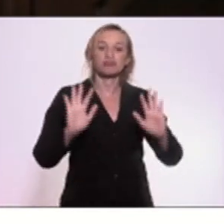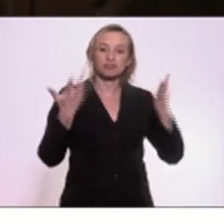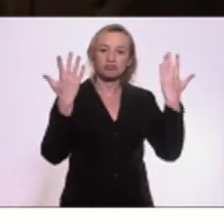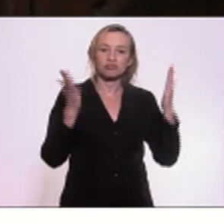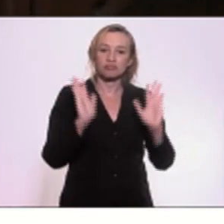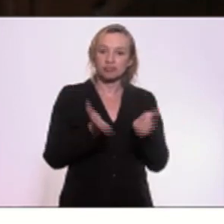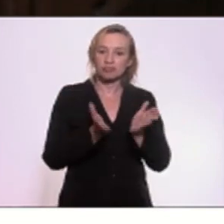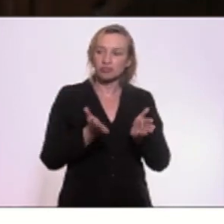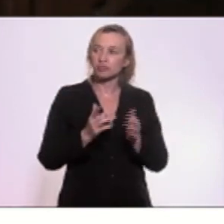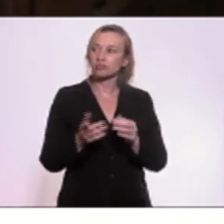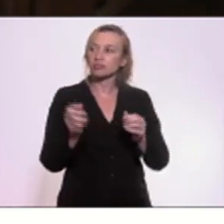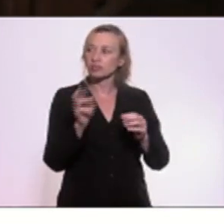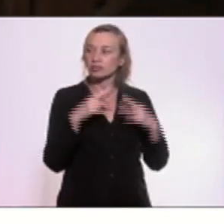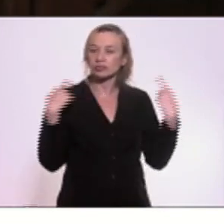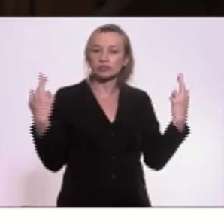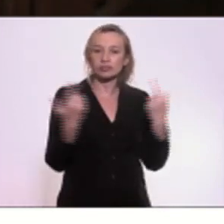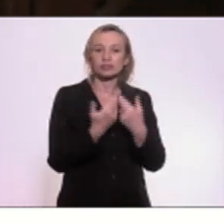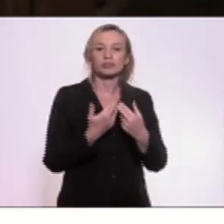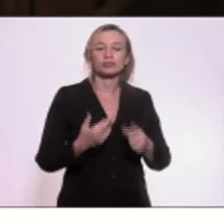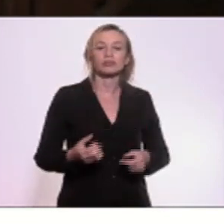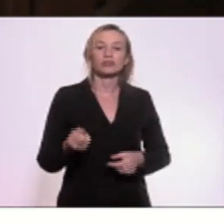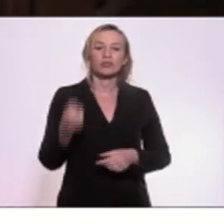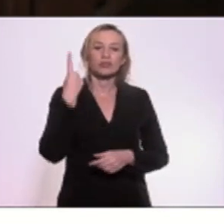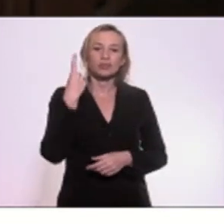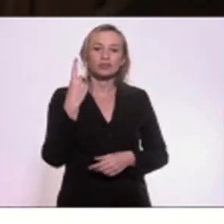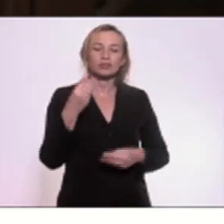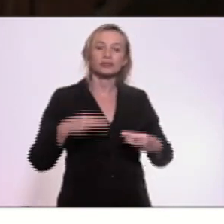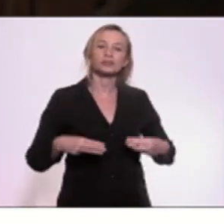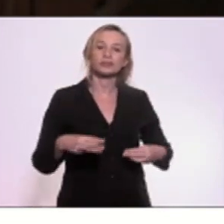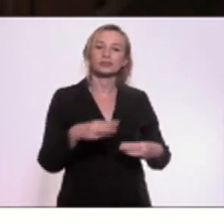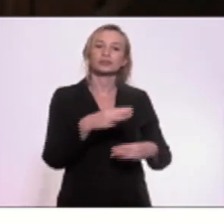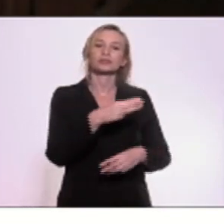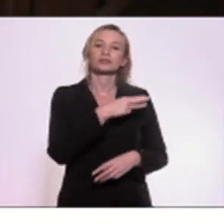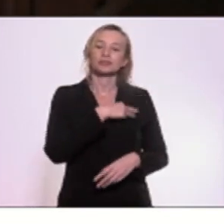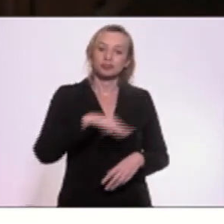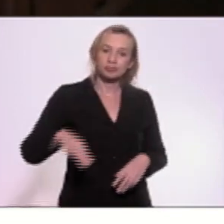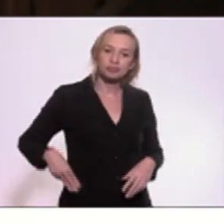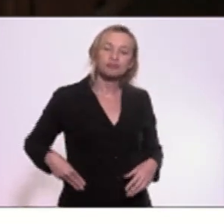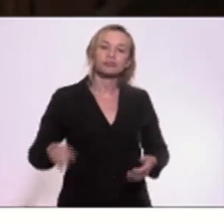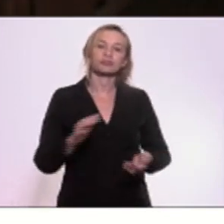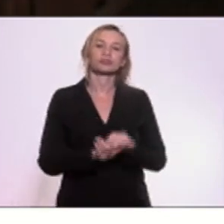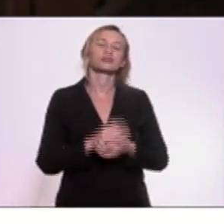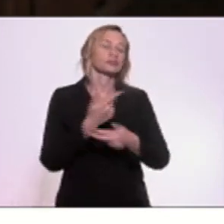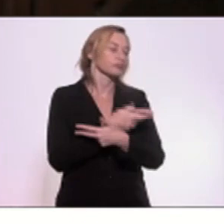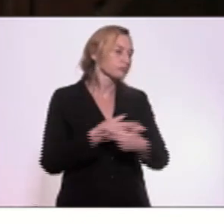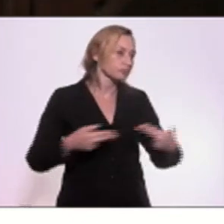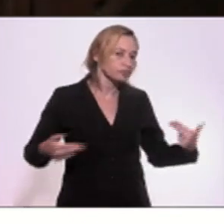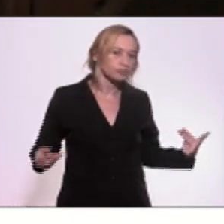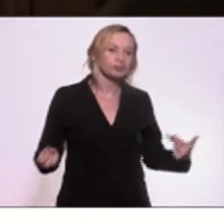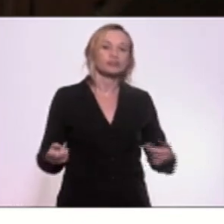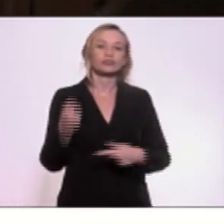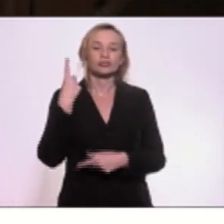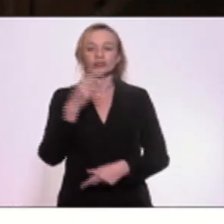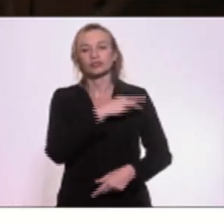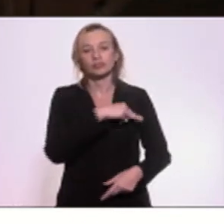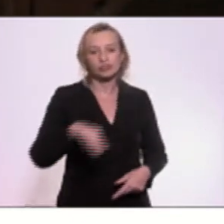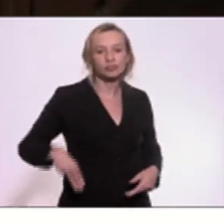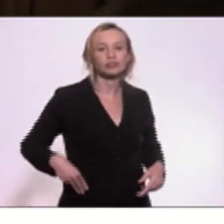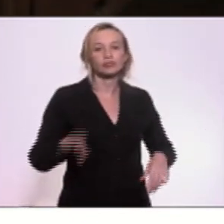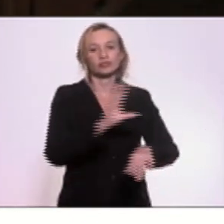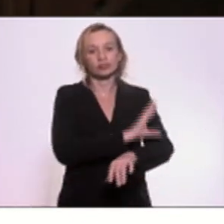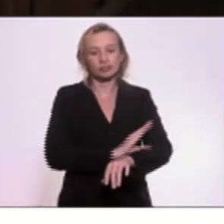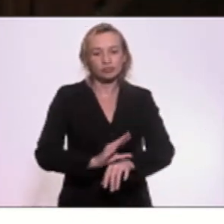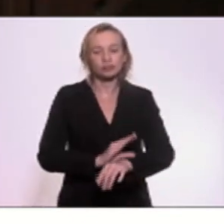uma reunião com ex-ministro, com a participação de vários ex-ministros da